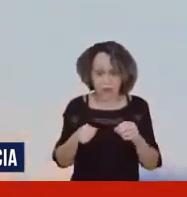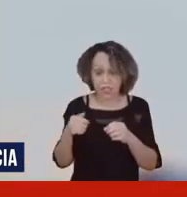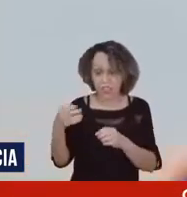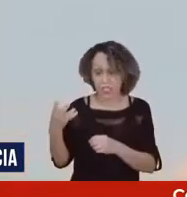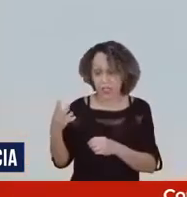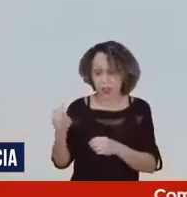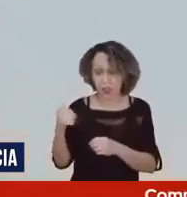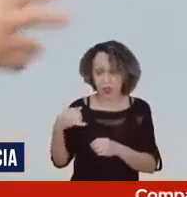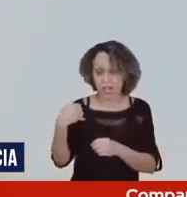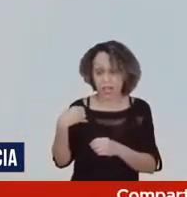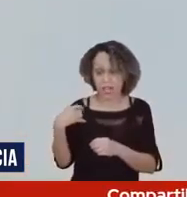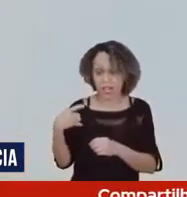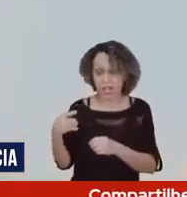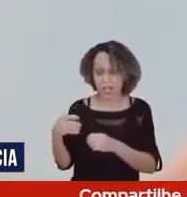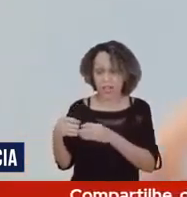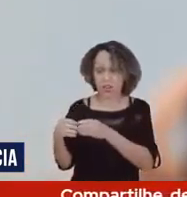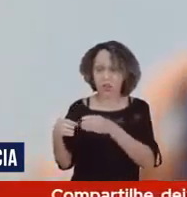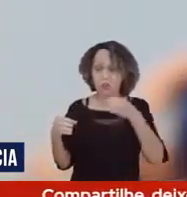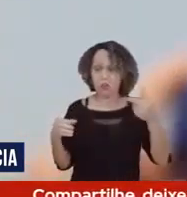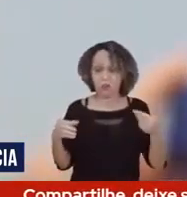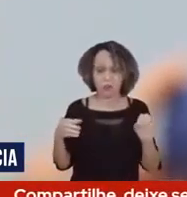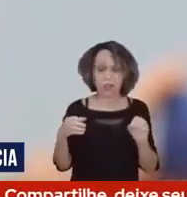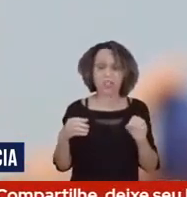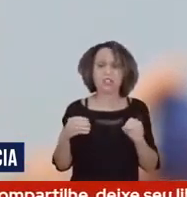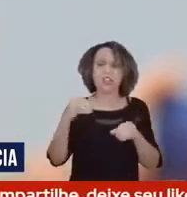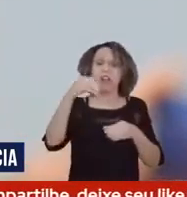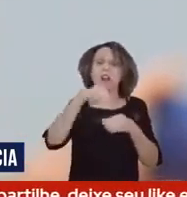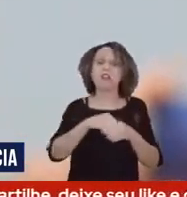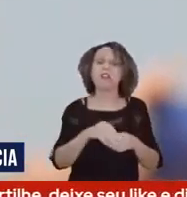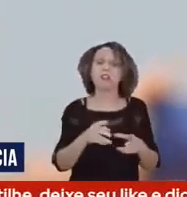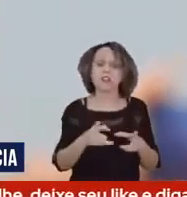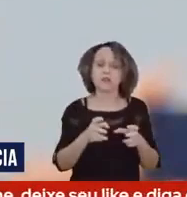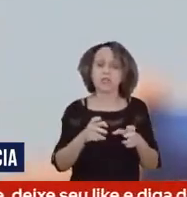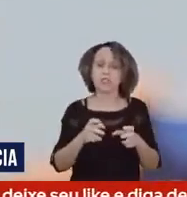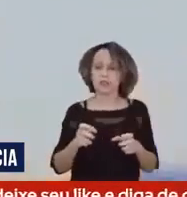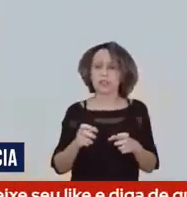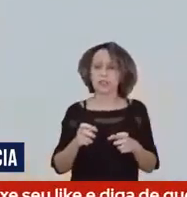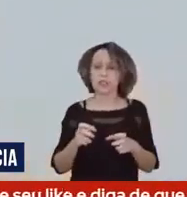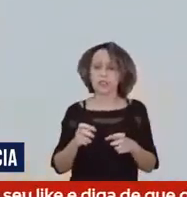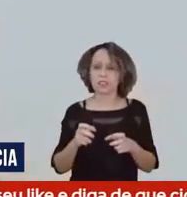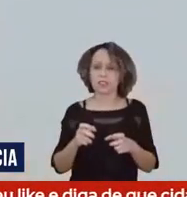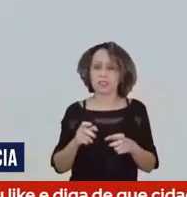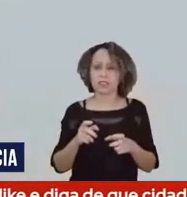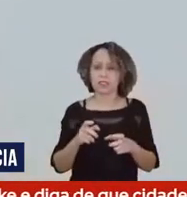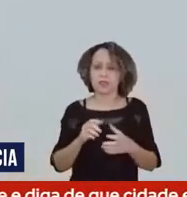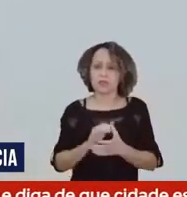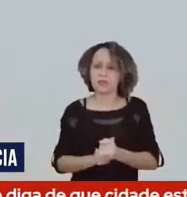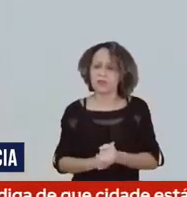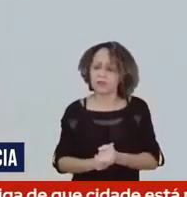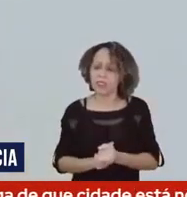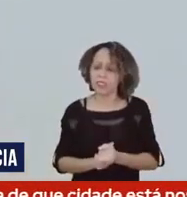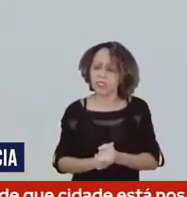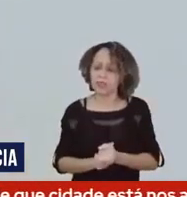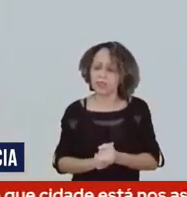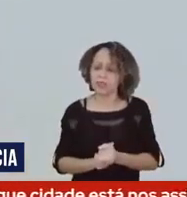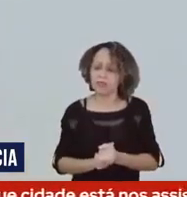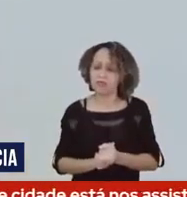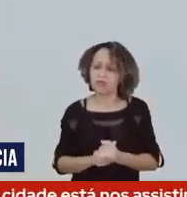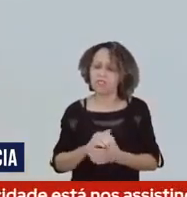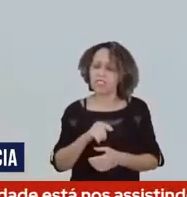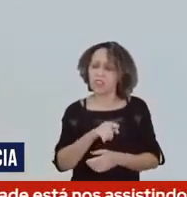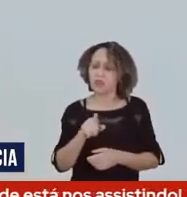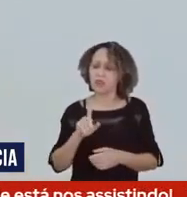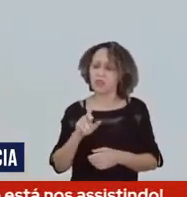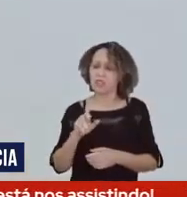2002, vocês assumiram logo em seguida. E praticamente a minha vida adulta